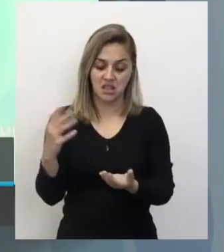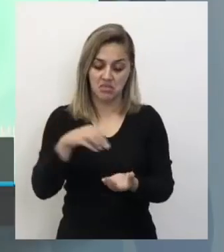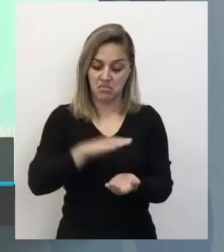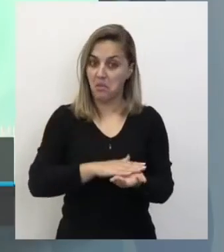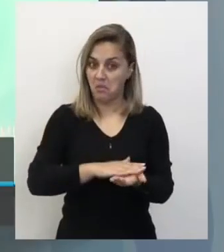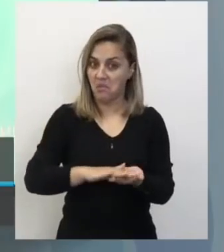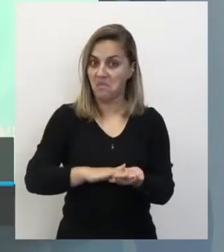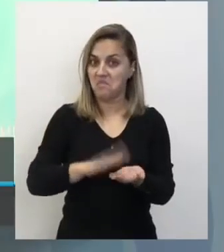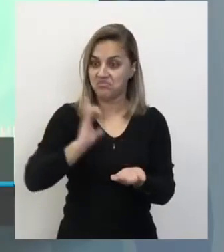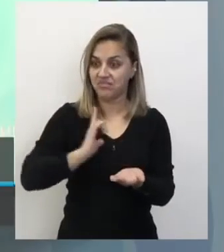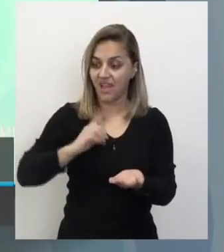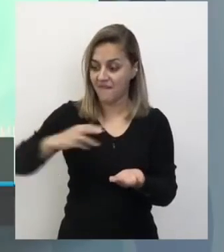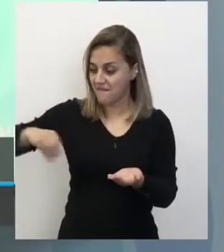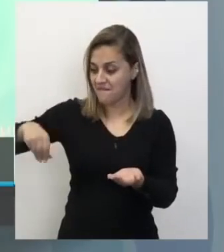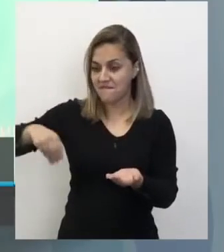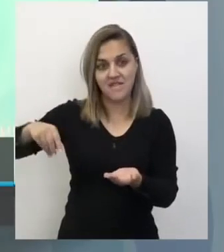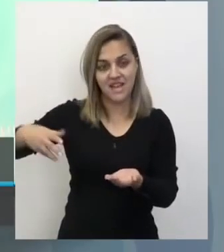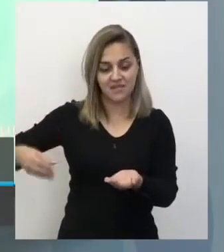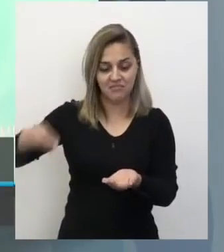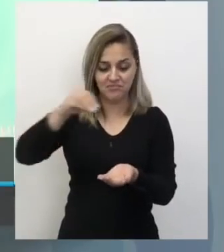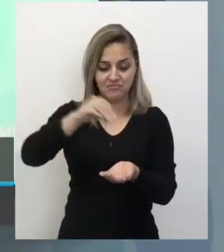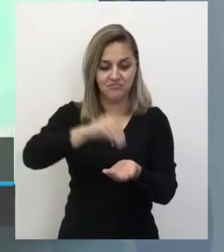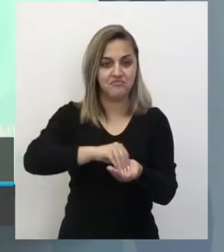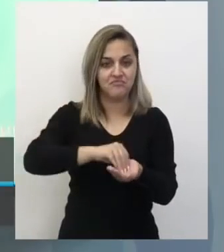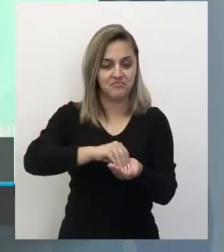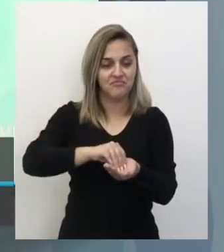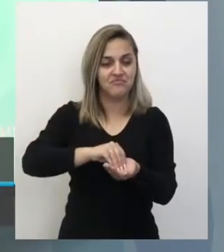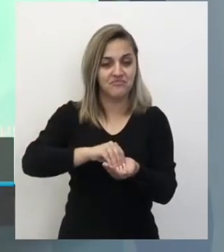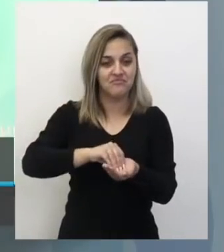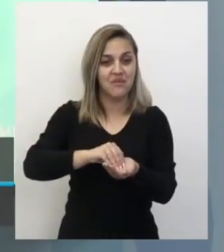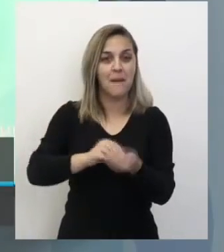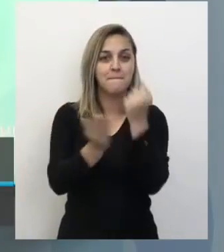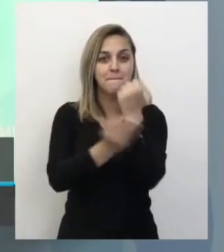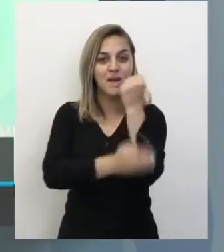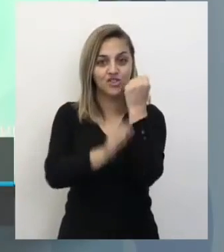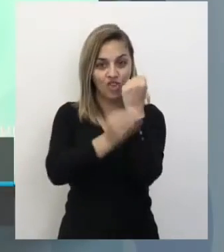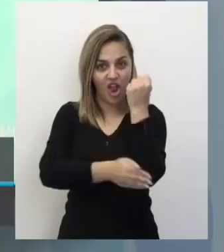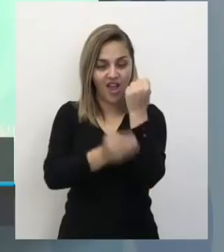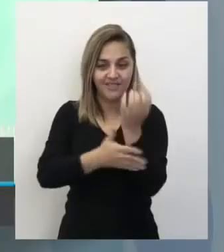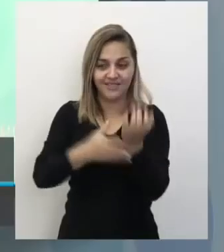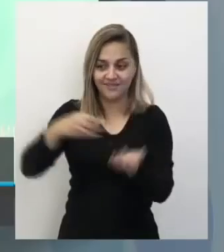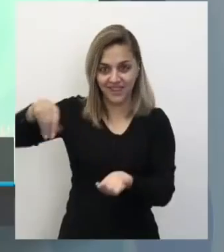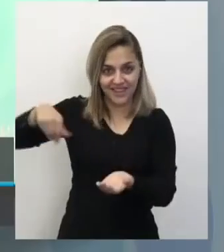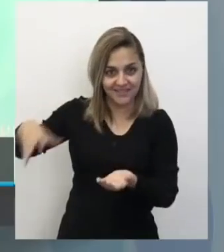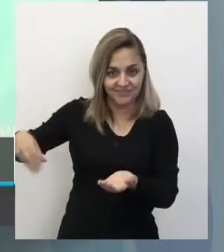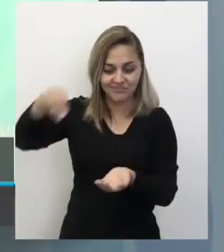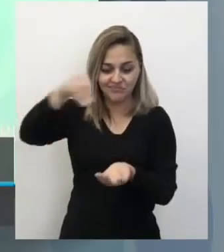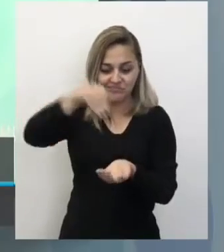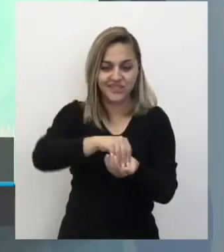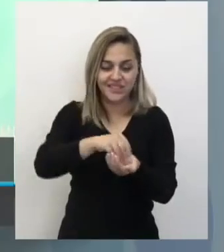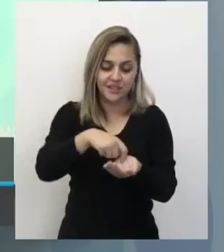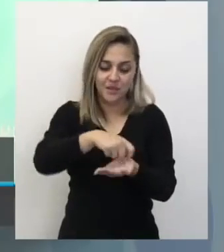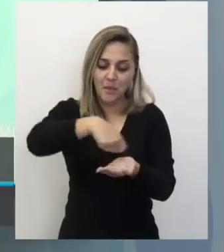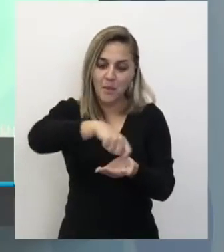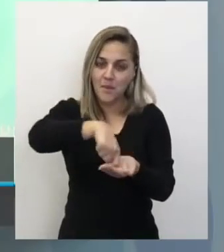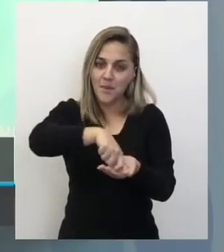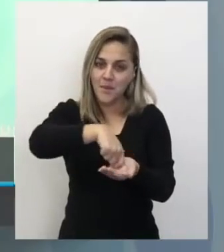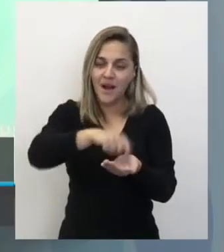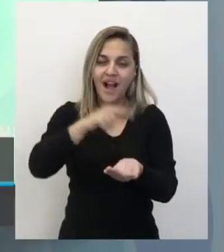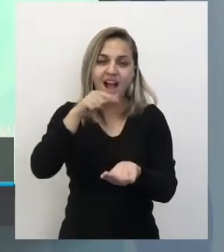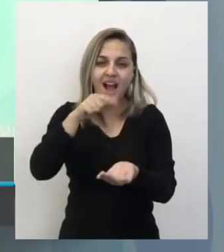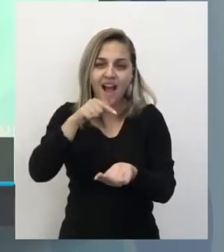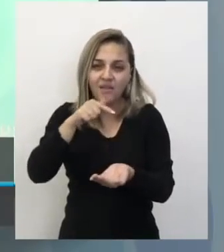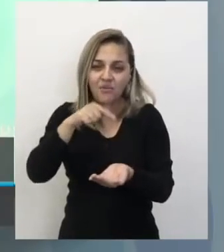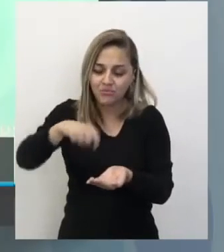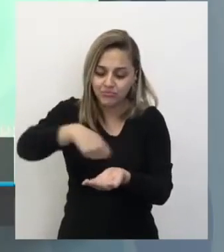farinha de mandioca e água da cachoeira, fazia ali uma espécie de um pirãozinho, né? E